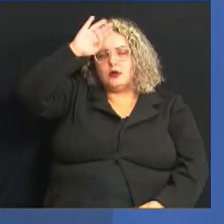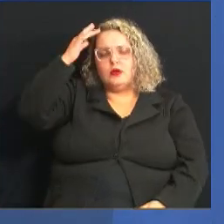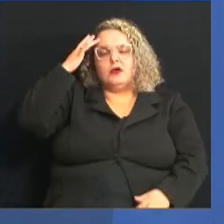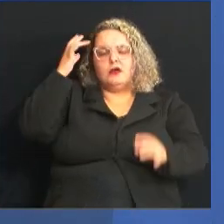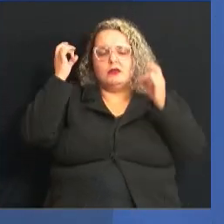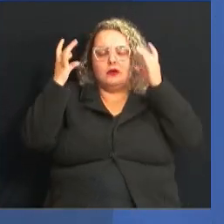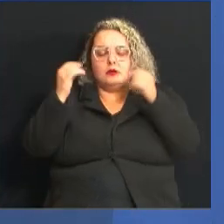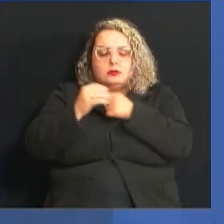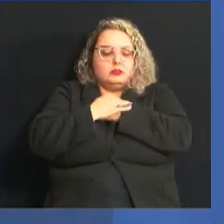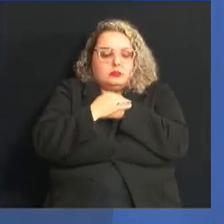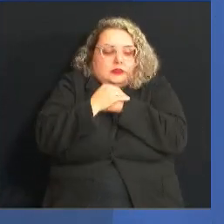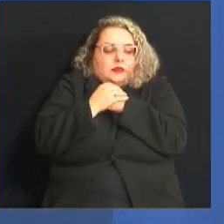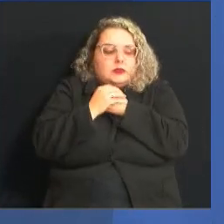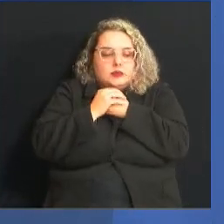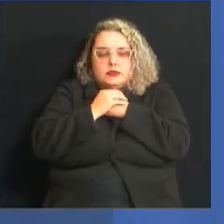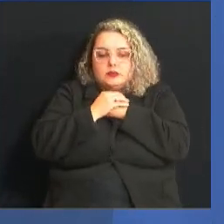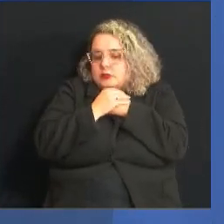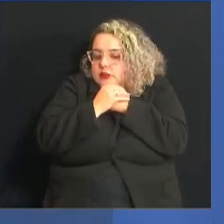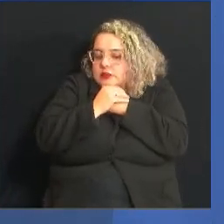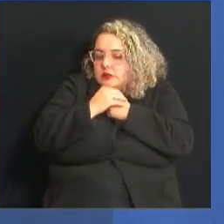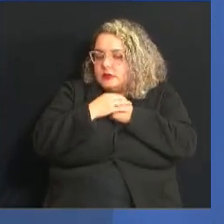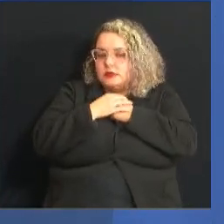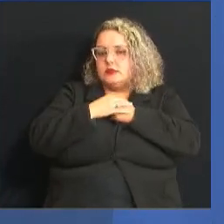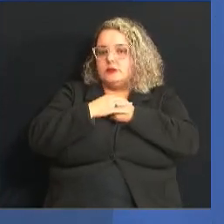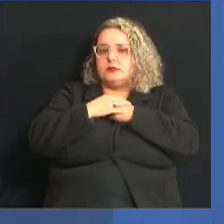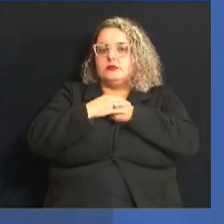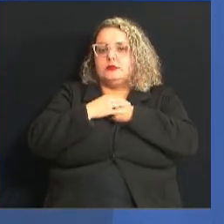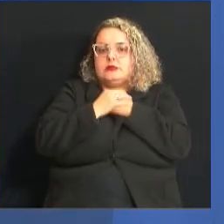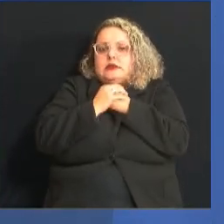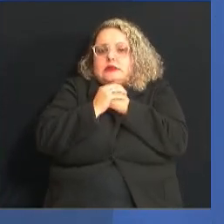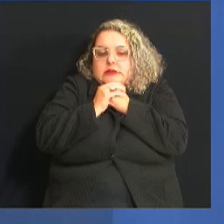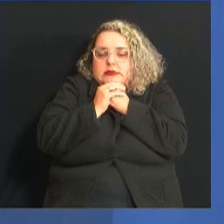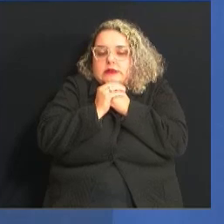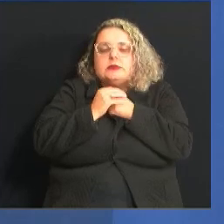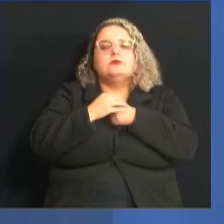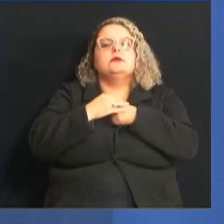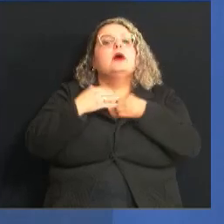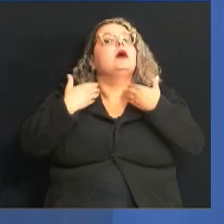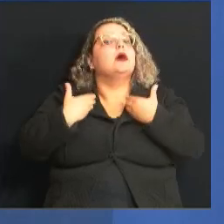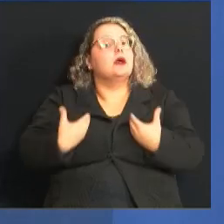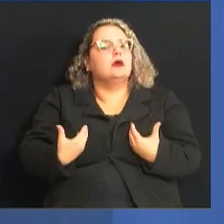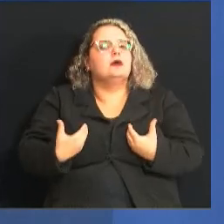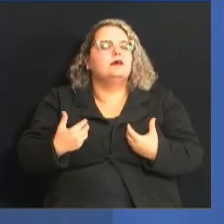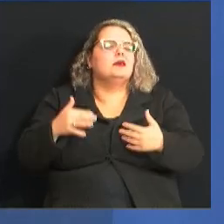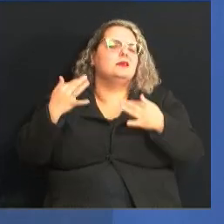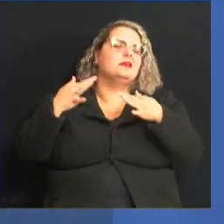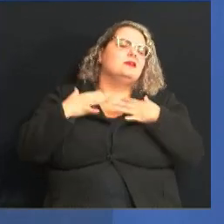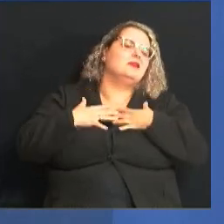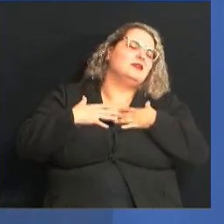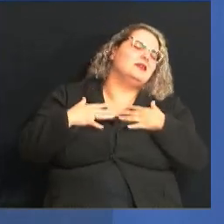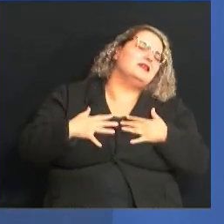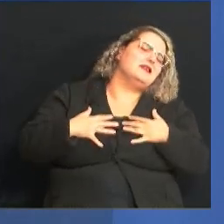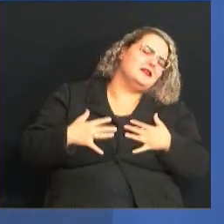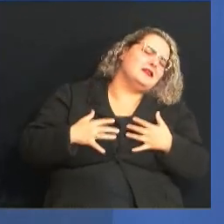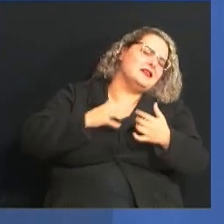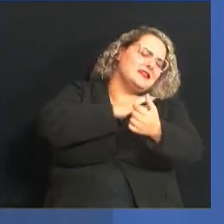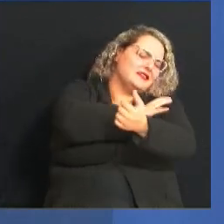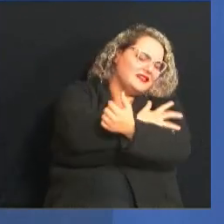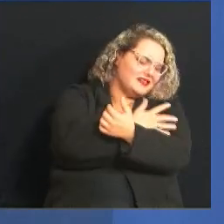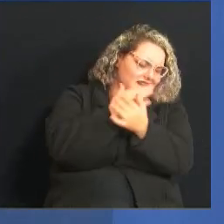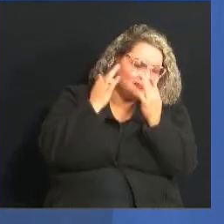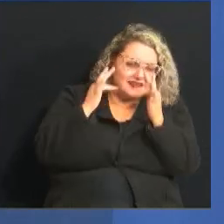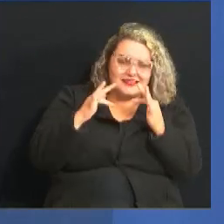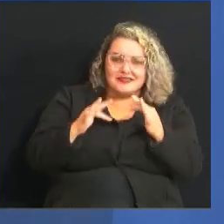calafrios, cansaço e dores musculares. As pessoas infectadas devem permanecer em isolamento por, em